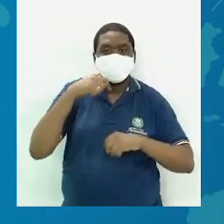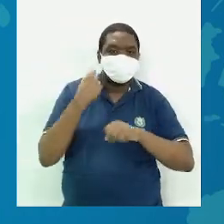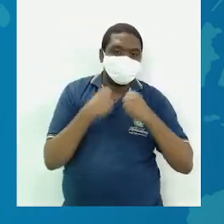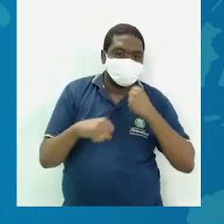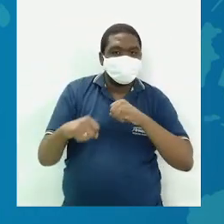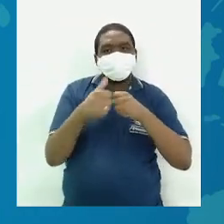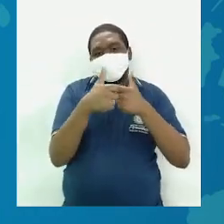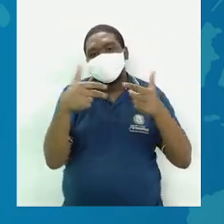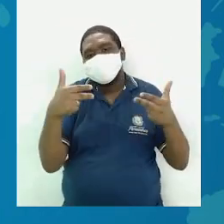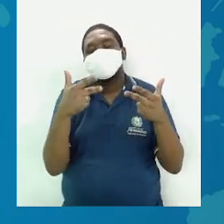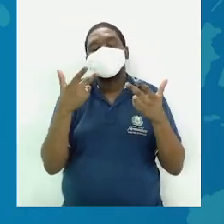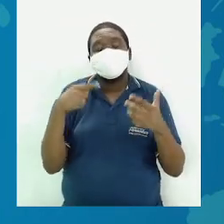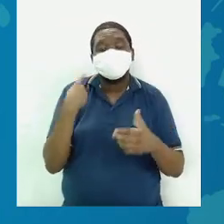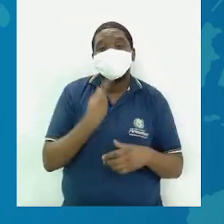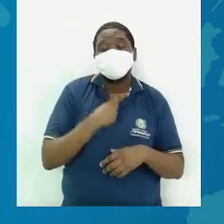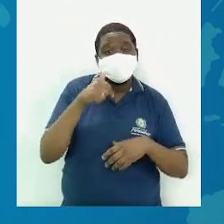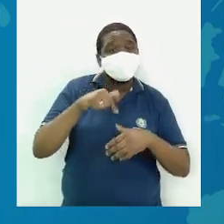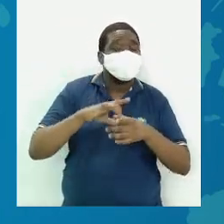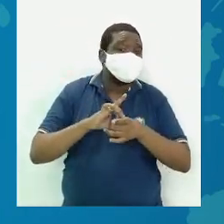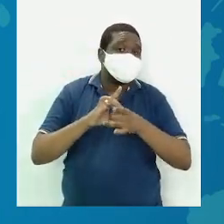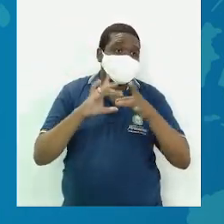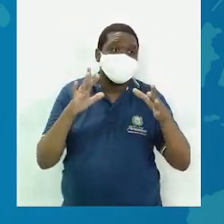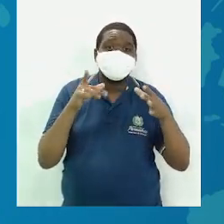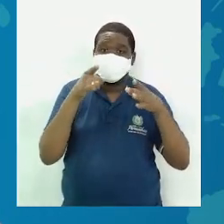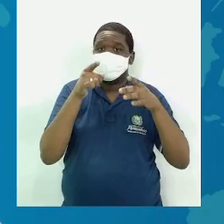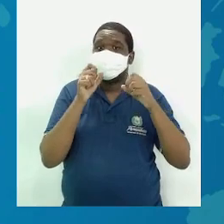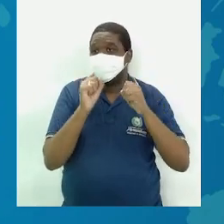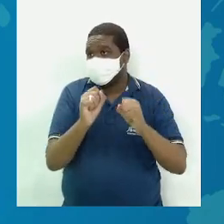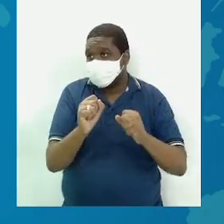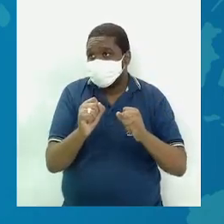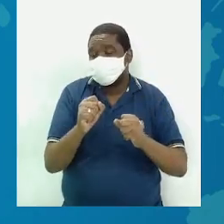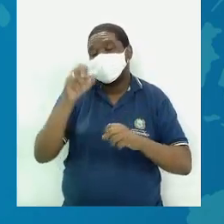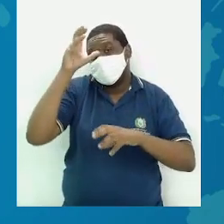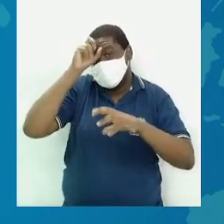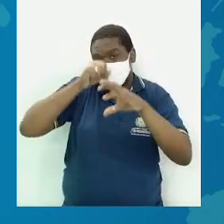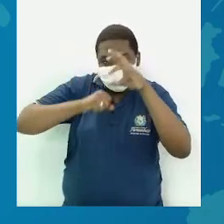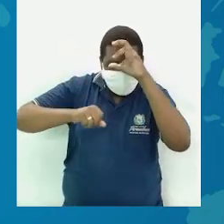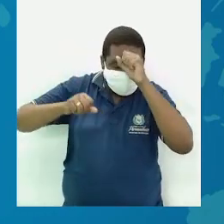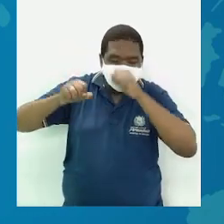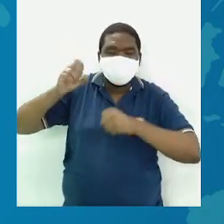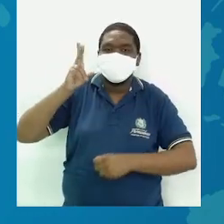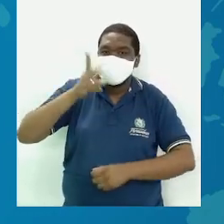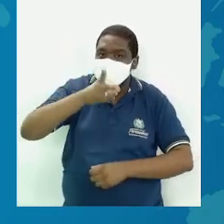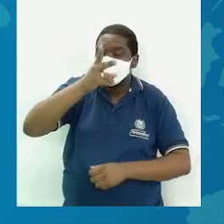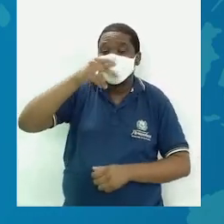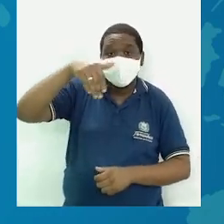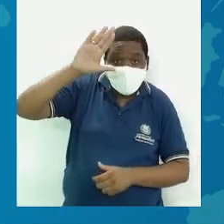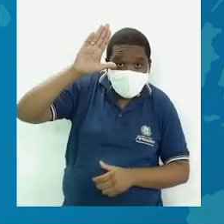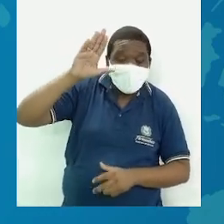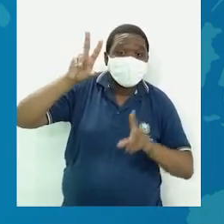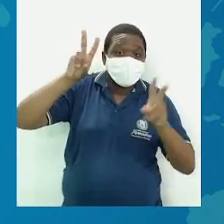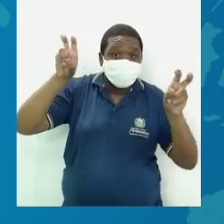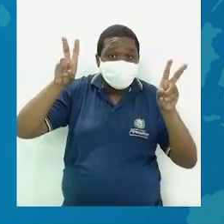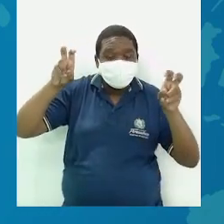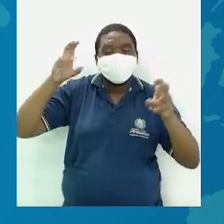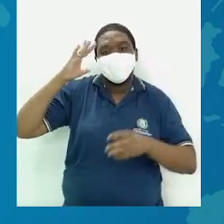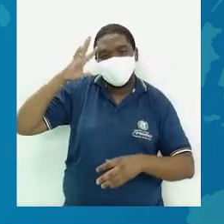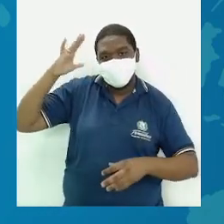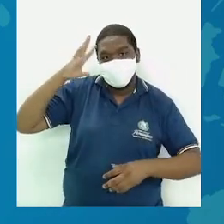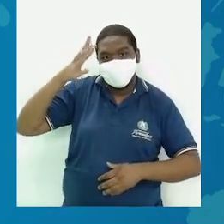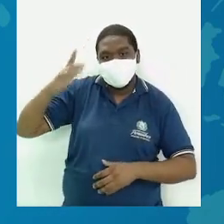estudadas. Estamos à sua disposição para que você possa aprender cada vez mais a respeito da